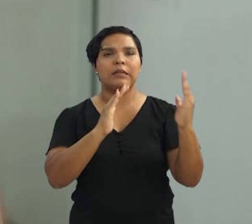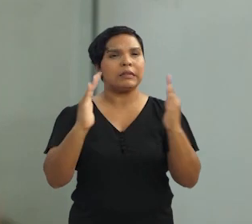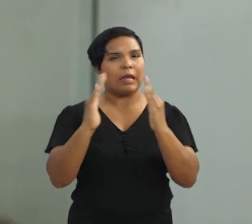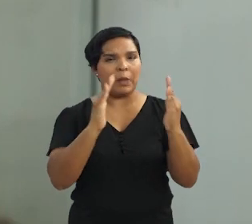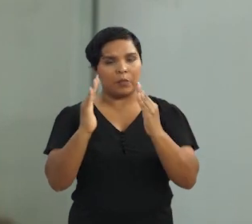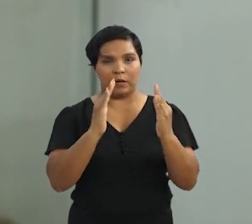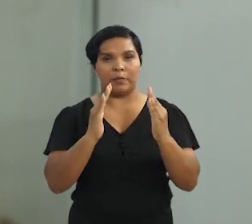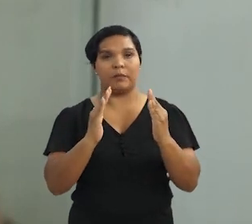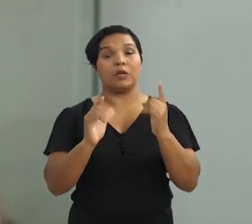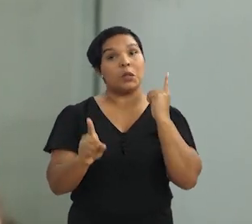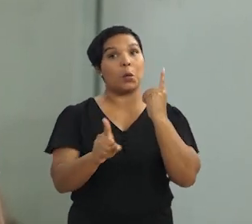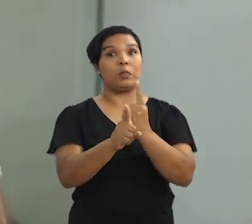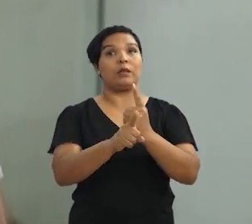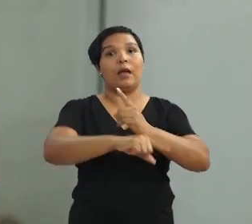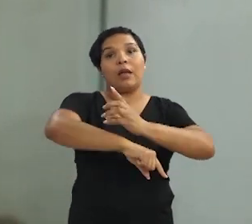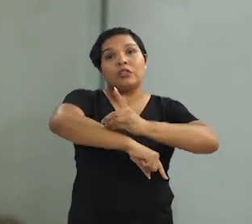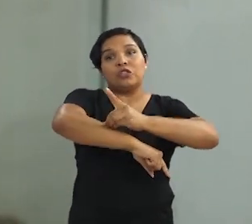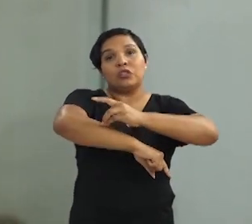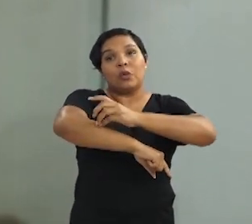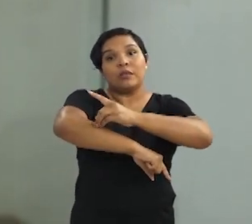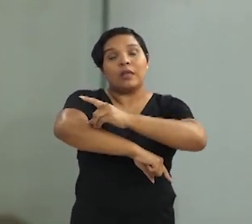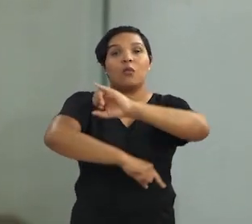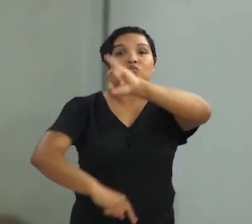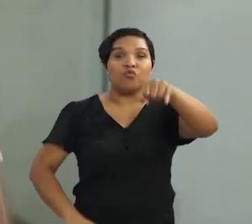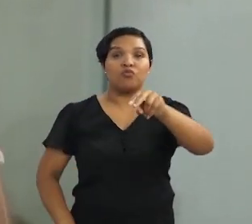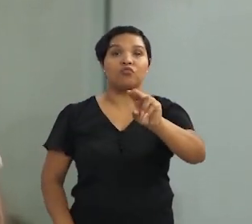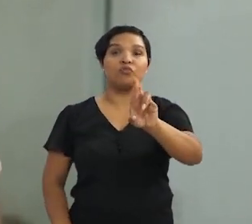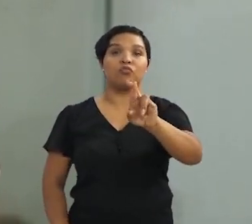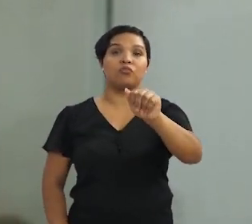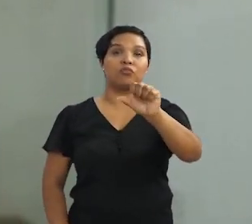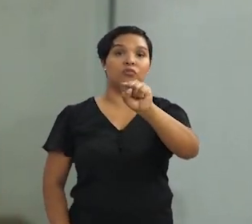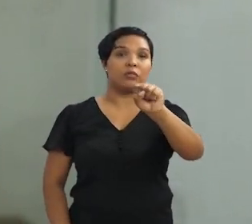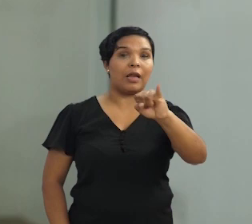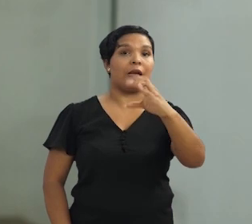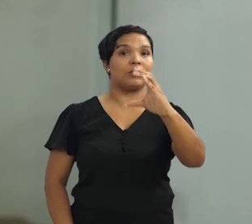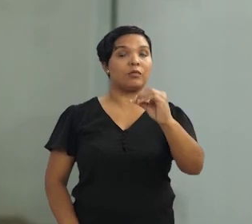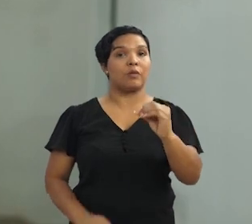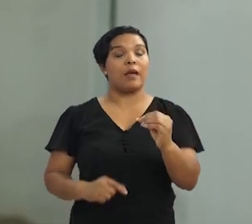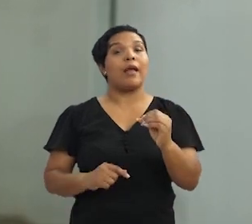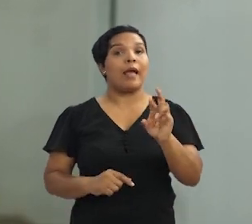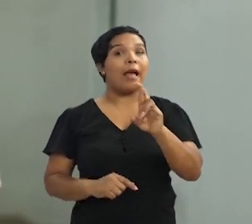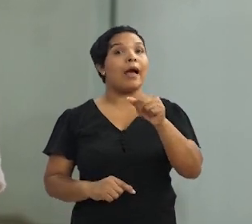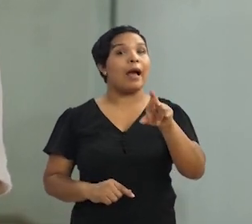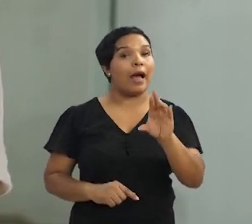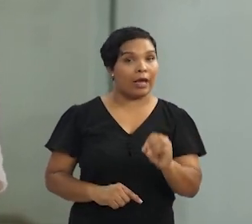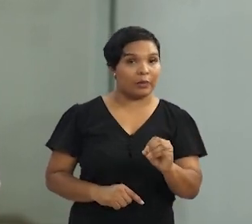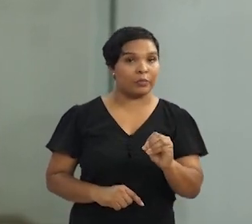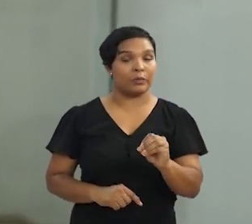dessa época, né? E encontrar dinossauros no Jurássico é ainda também bem mais raro, né?